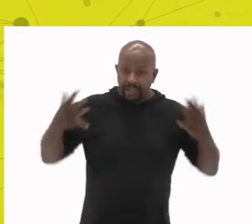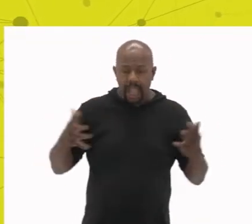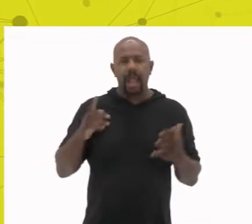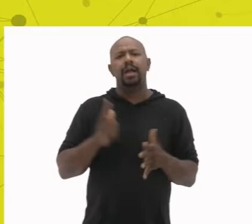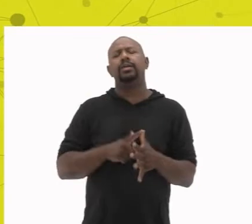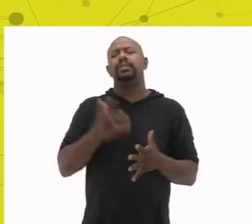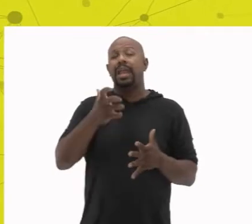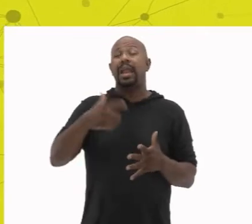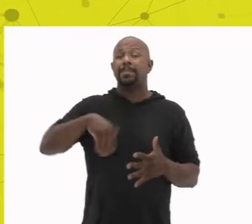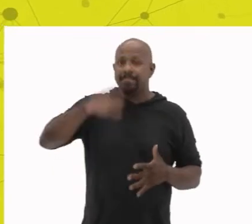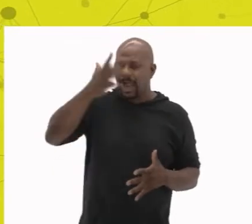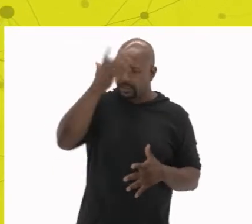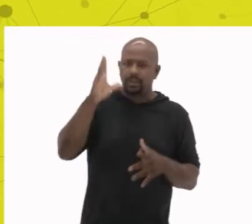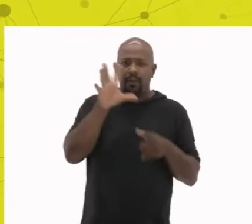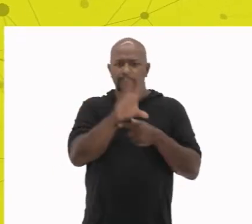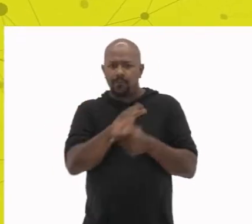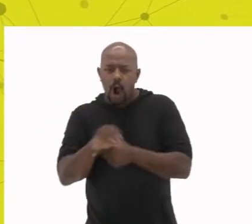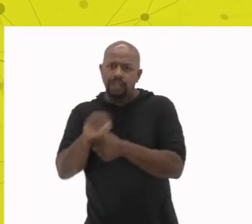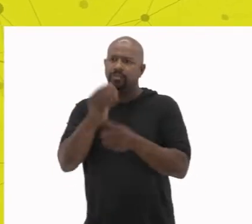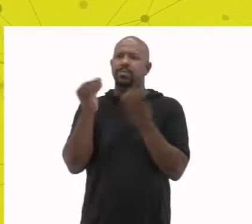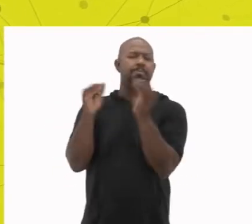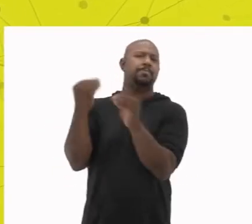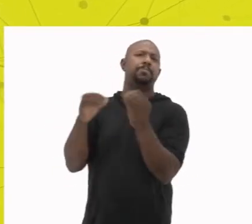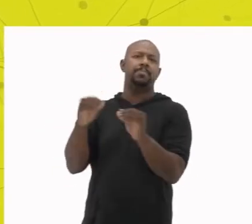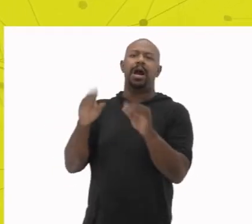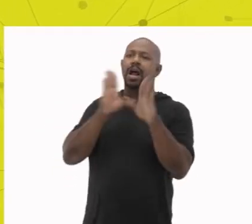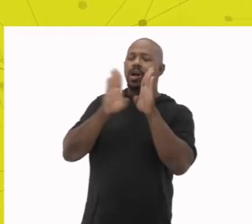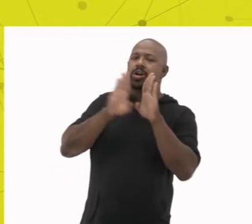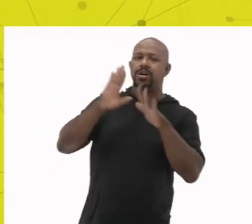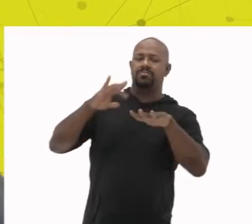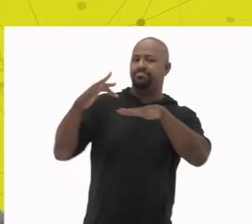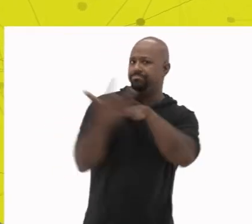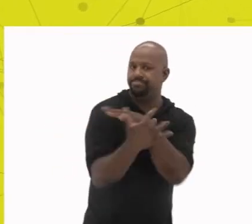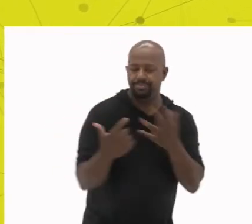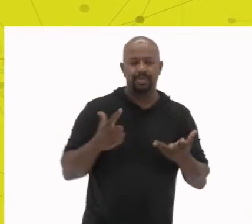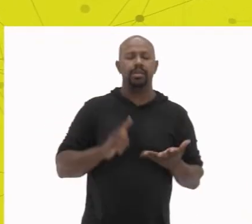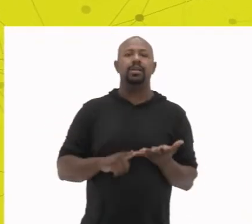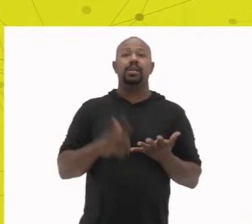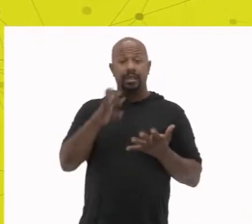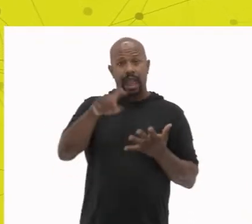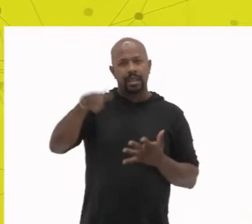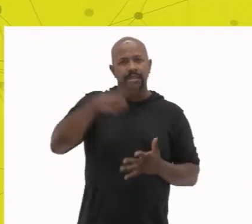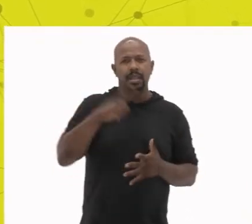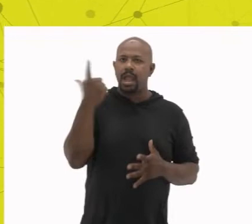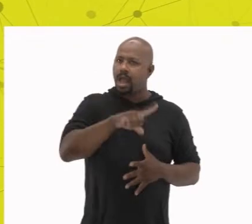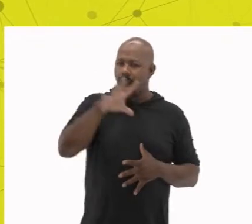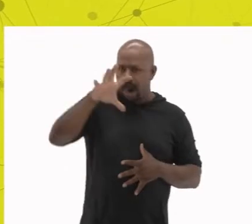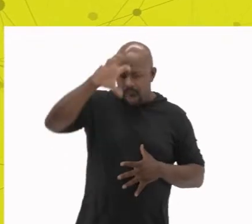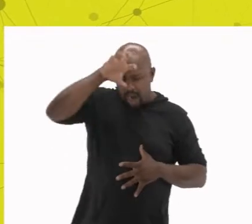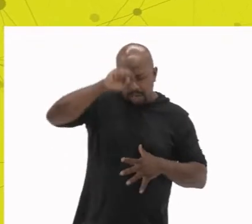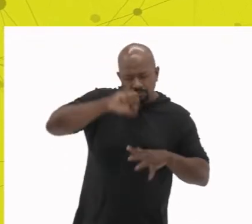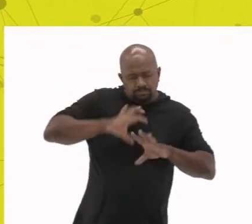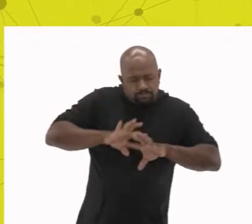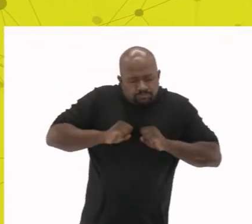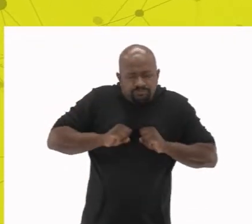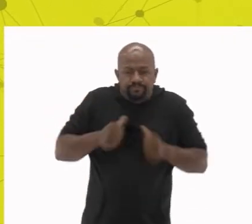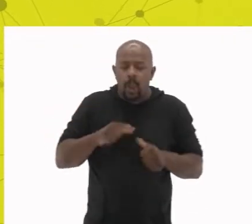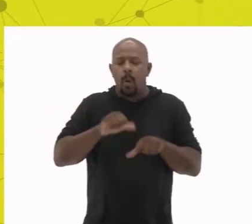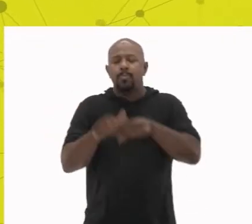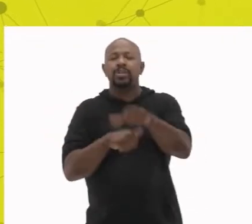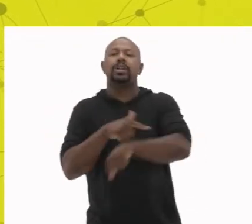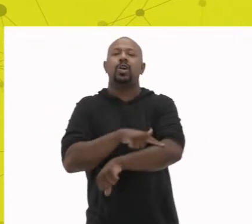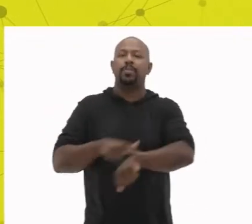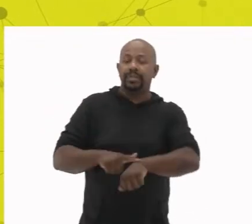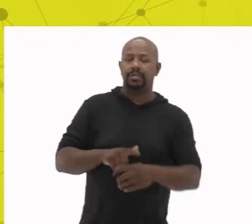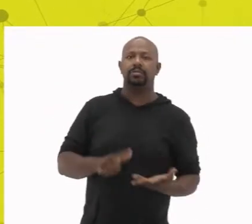específico? Pretende-se que haja maior quantidade de fotos nas redes sociais? Pretende-se que haja algum grande aprendizado ou mínima mudança